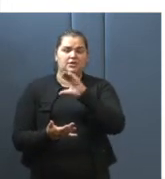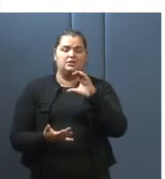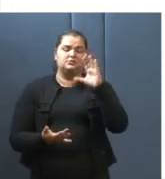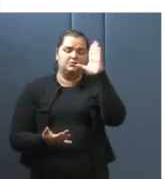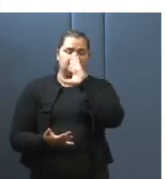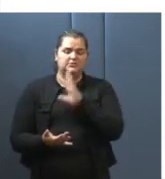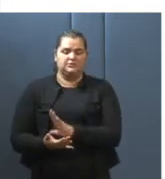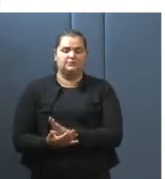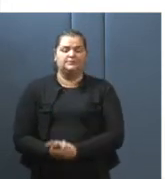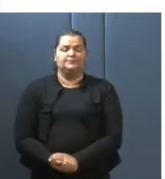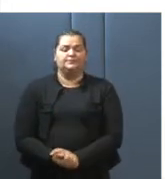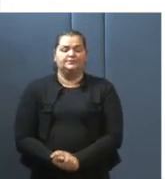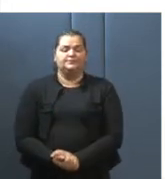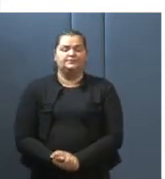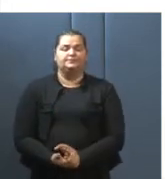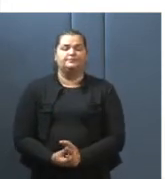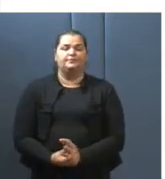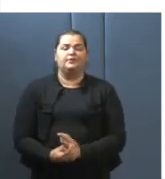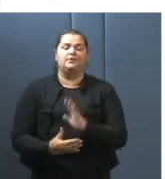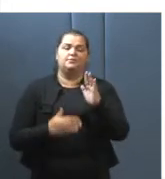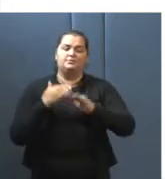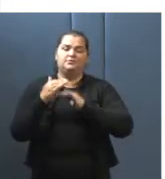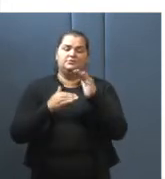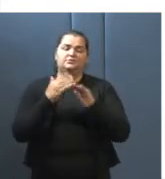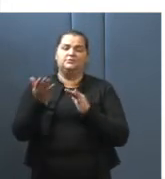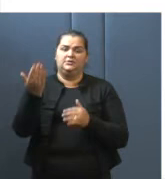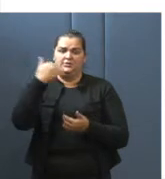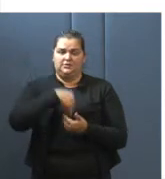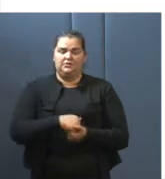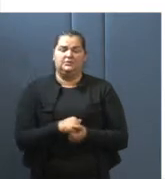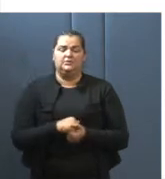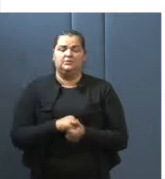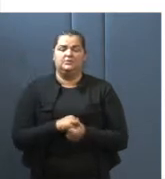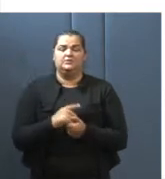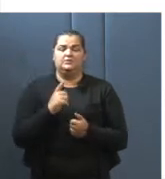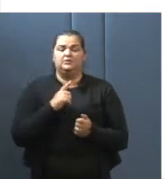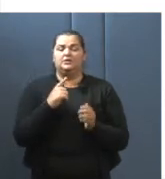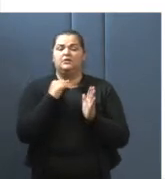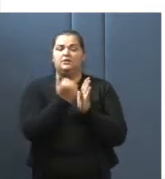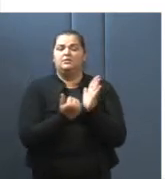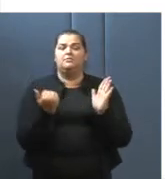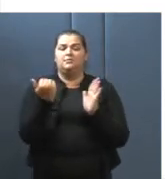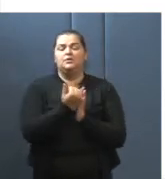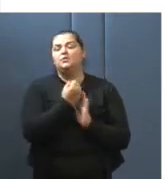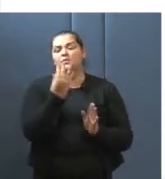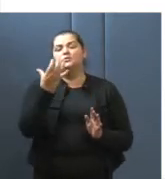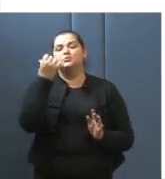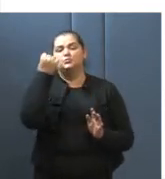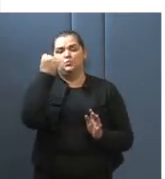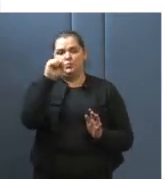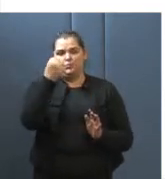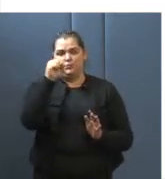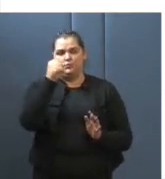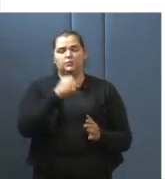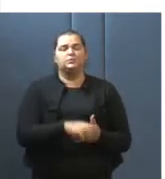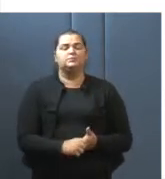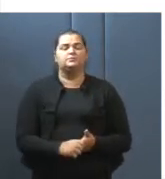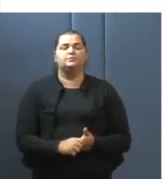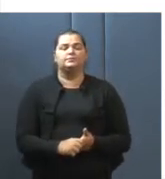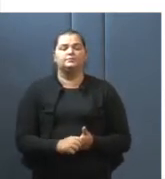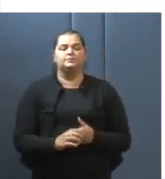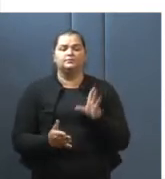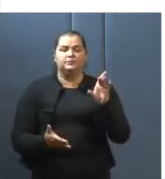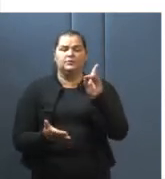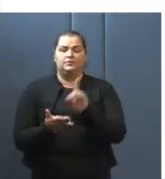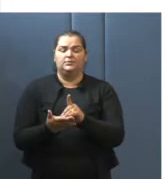brasileiros. E aí começamos no processo decisório interno, por meio do COMACE, item 8. E aí vocês têm participação formal